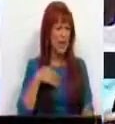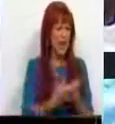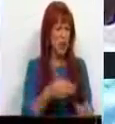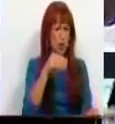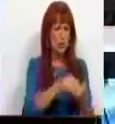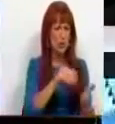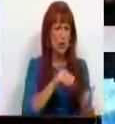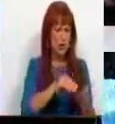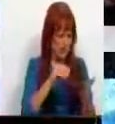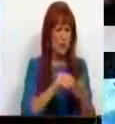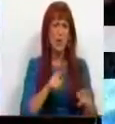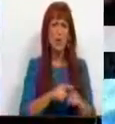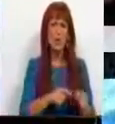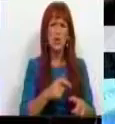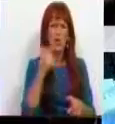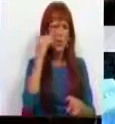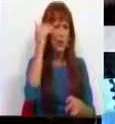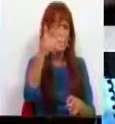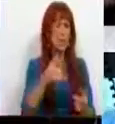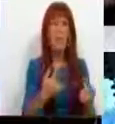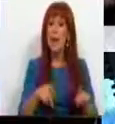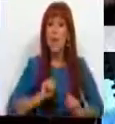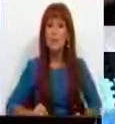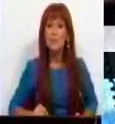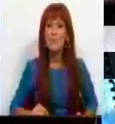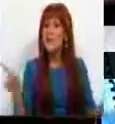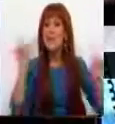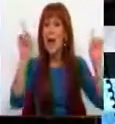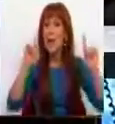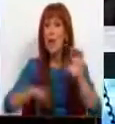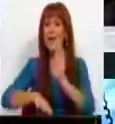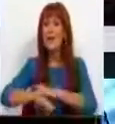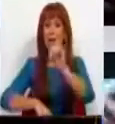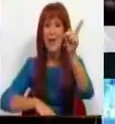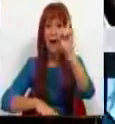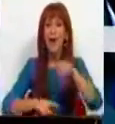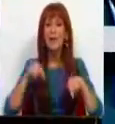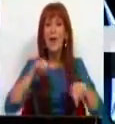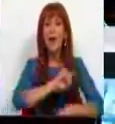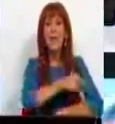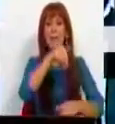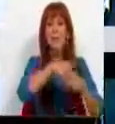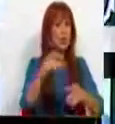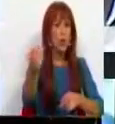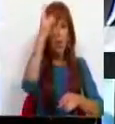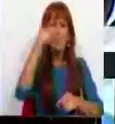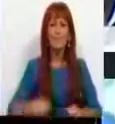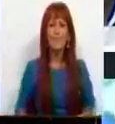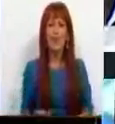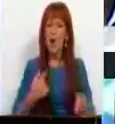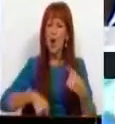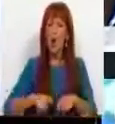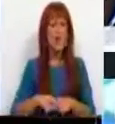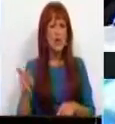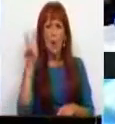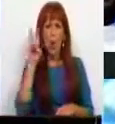pobreza, empobreceu-nos, retirou-nos futuros. Mas não, já não é esta direita que está no poder. Nós